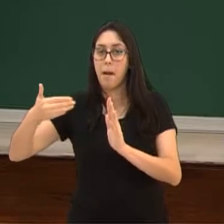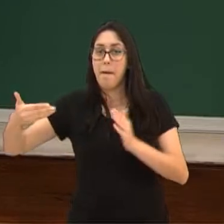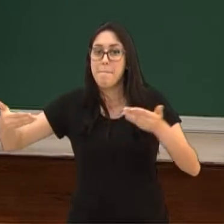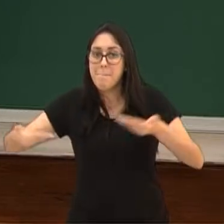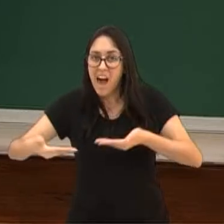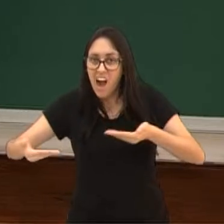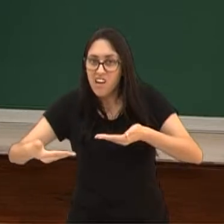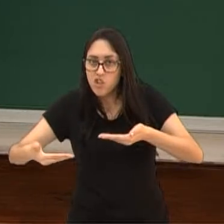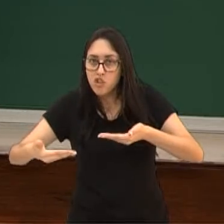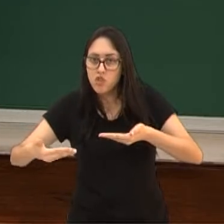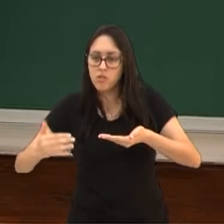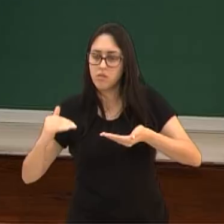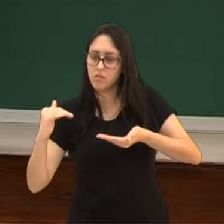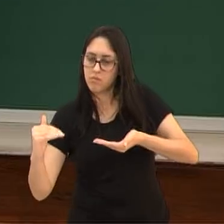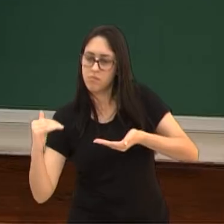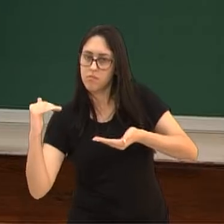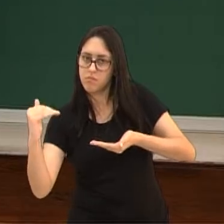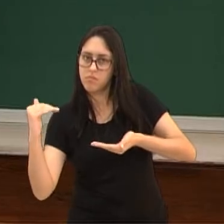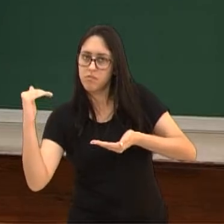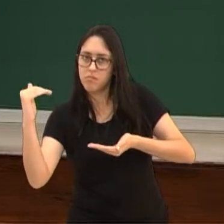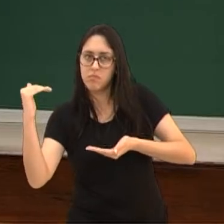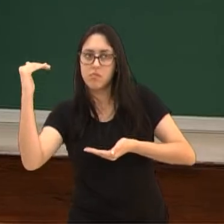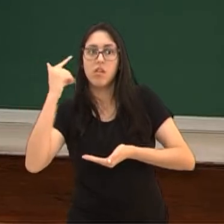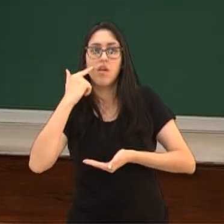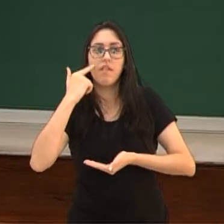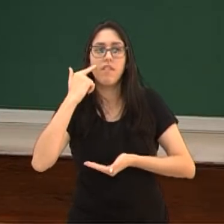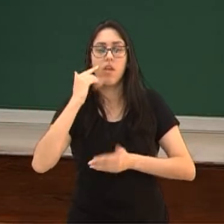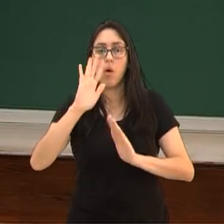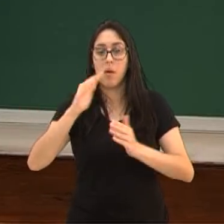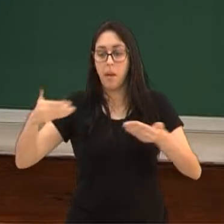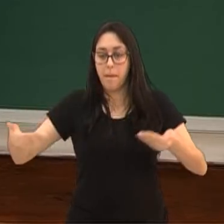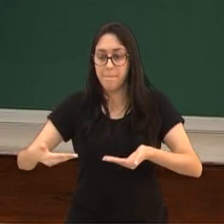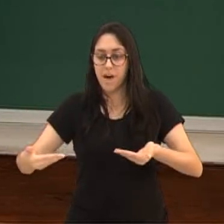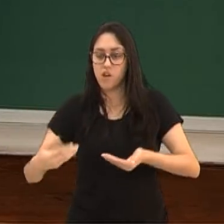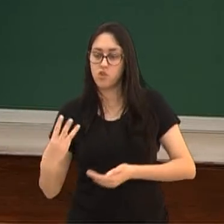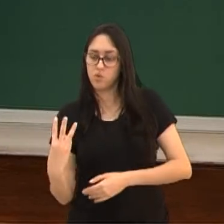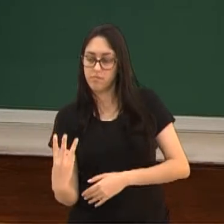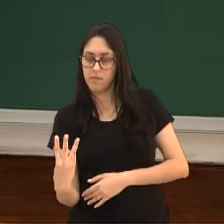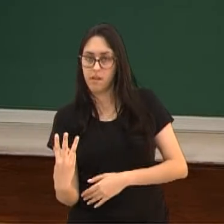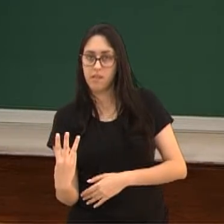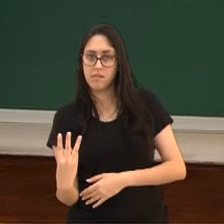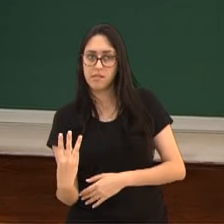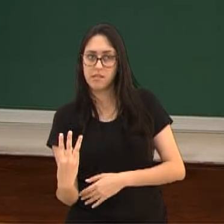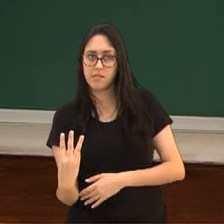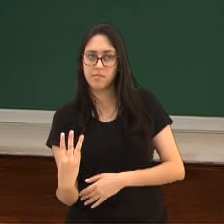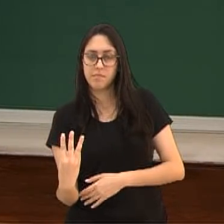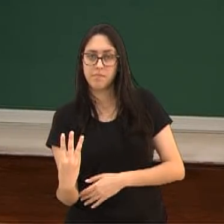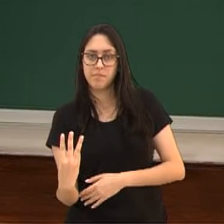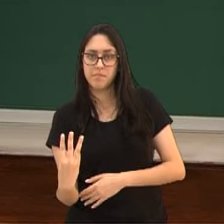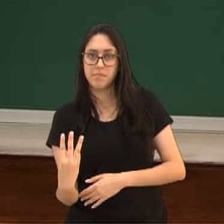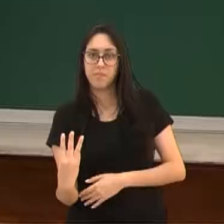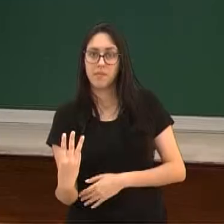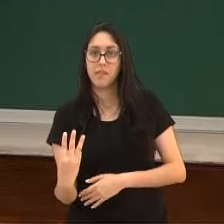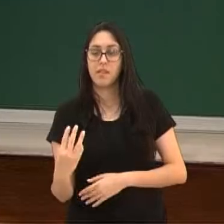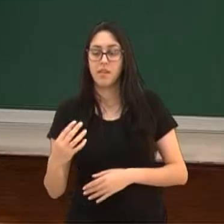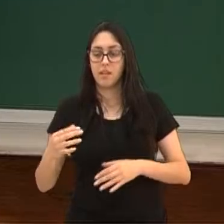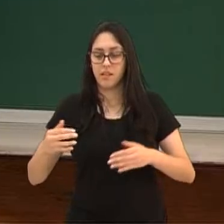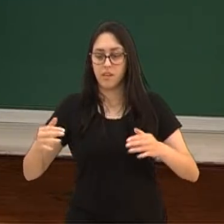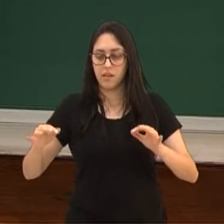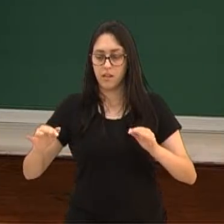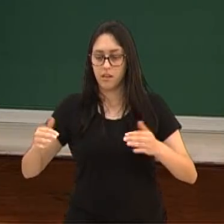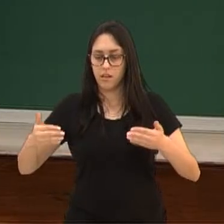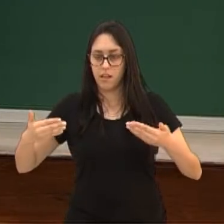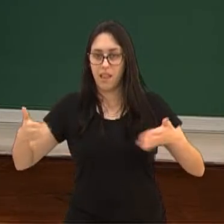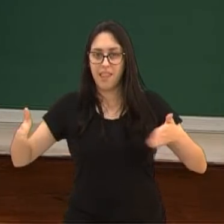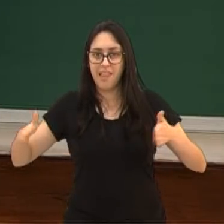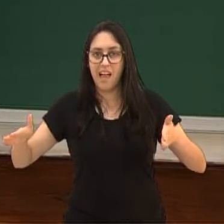baixo para cima, você tem 3 cubinhos no comprimento por 3 cubinhos na largura. Então, 3